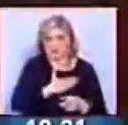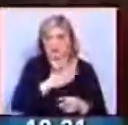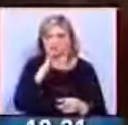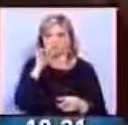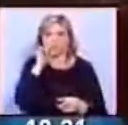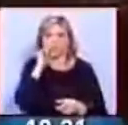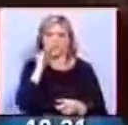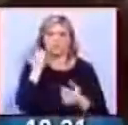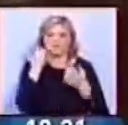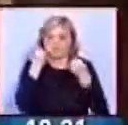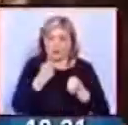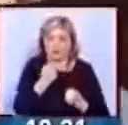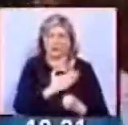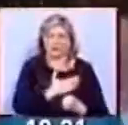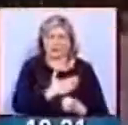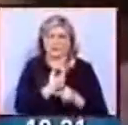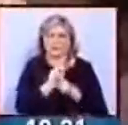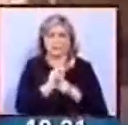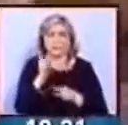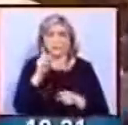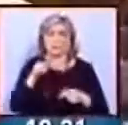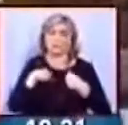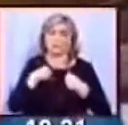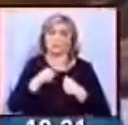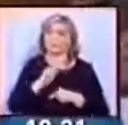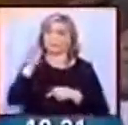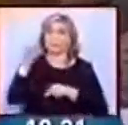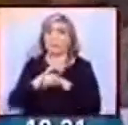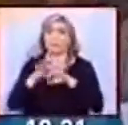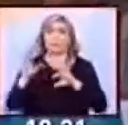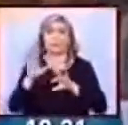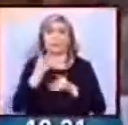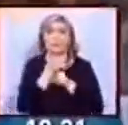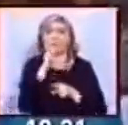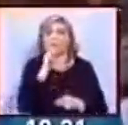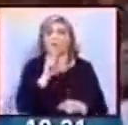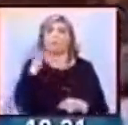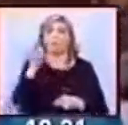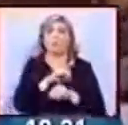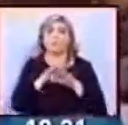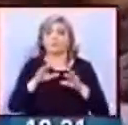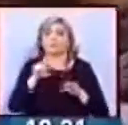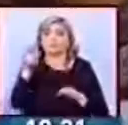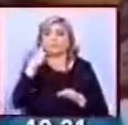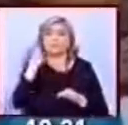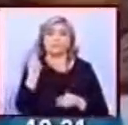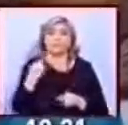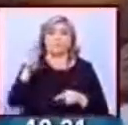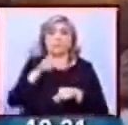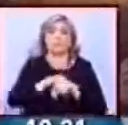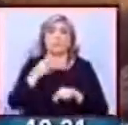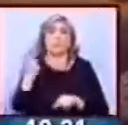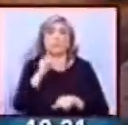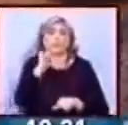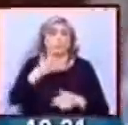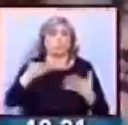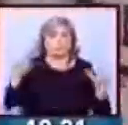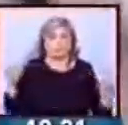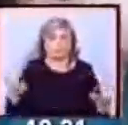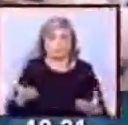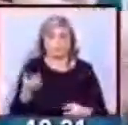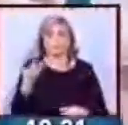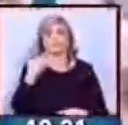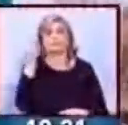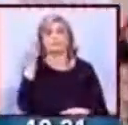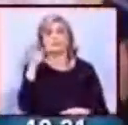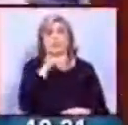peito, uma dor forte, não deve ir pelos seus próprios meios para o hospital, porque pode chegar a um hospital que não é especializado e depois perde-se muito tempo. Agora vamos então relembrar